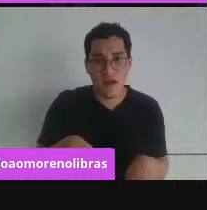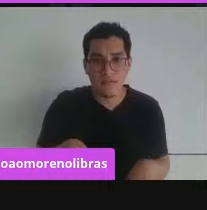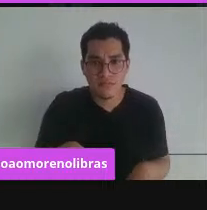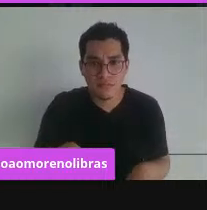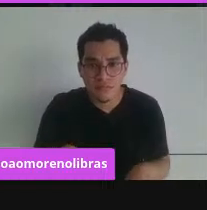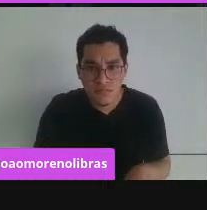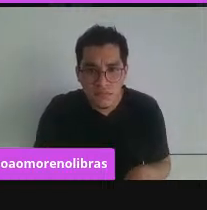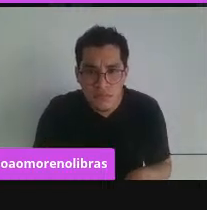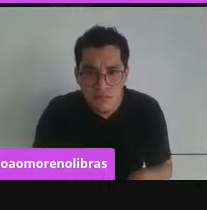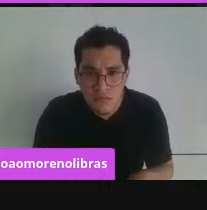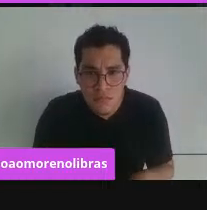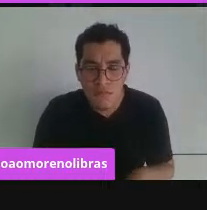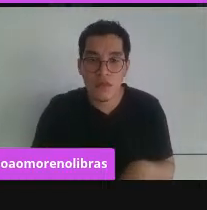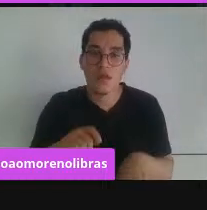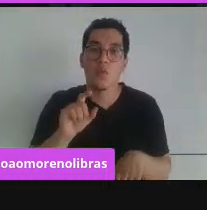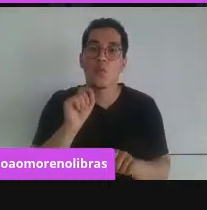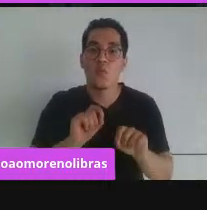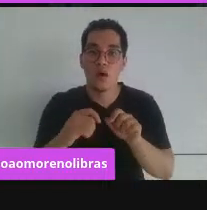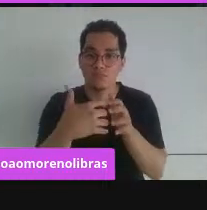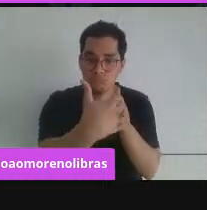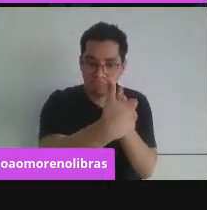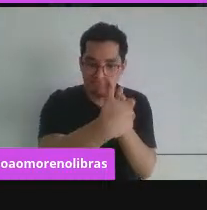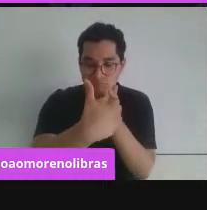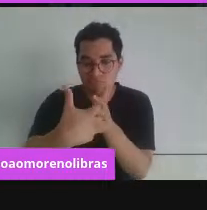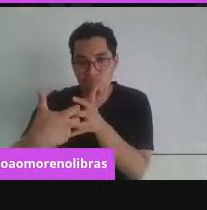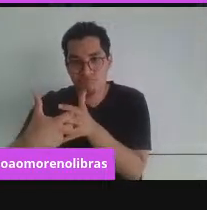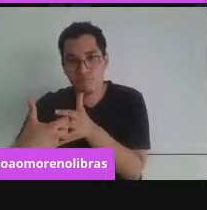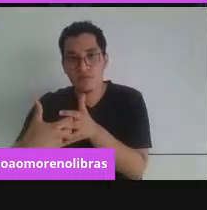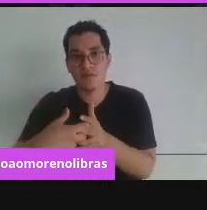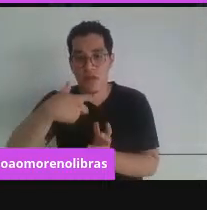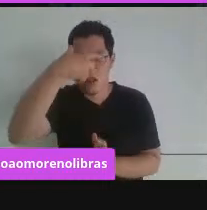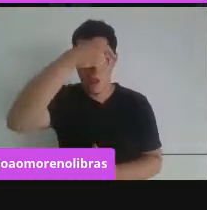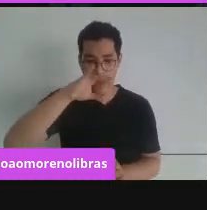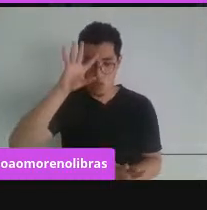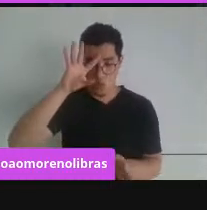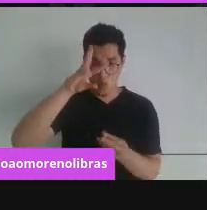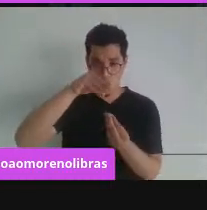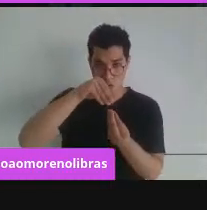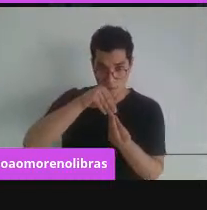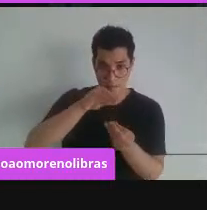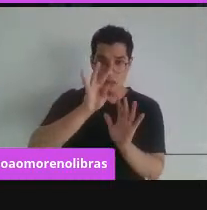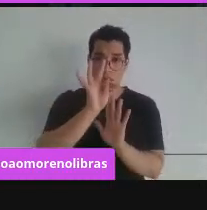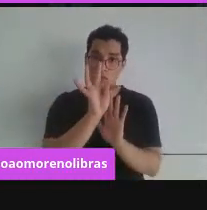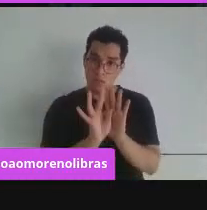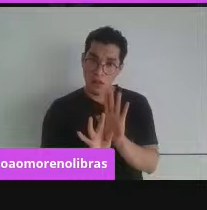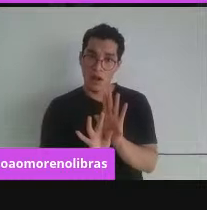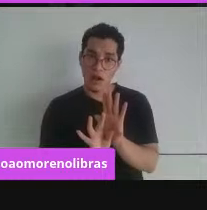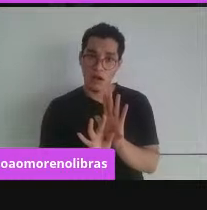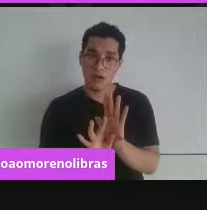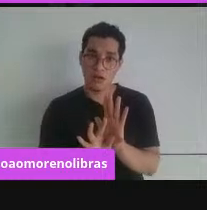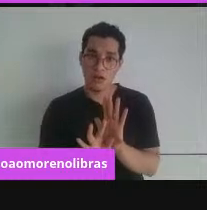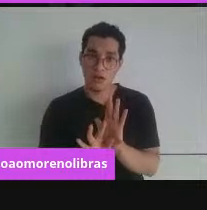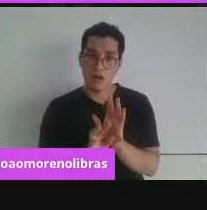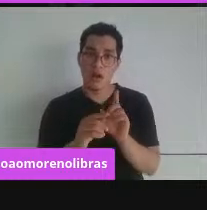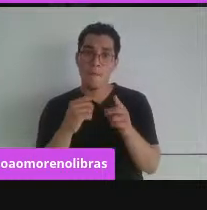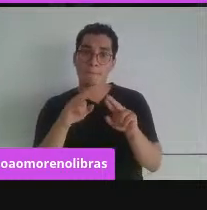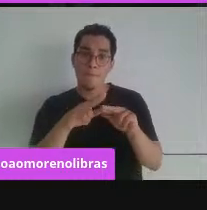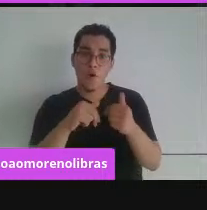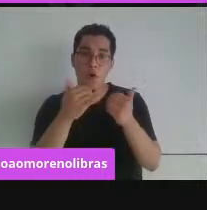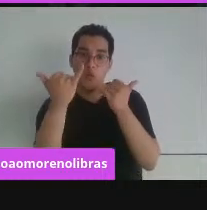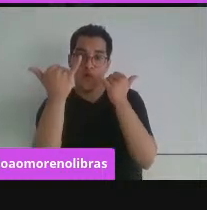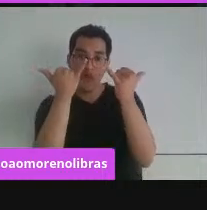cognitiva maior que permite a compreensão de um texto e mobiliza para isso todas as informações linguísticas